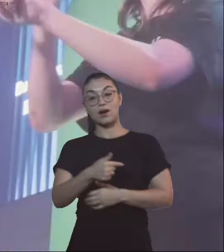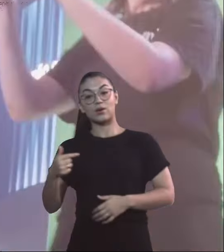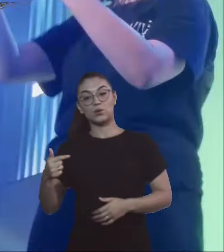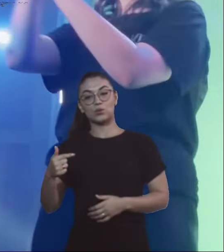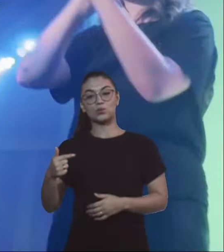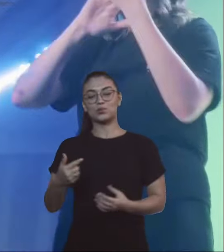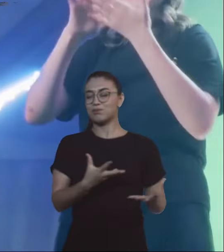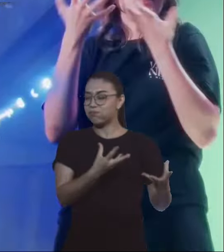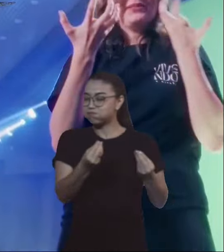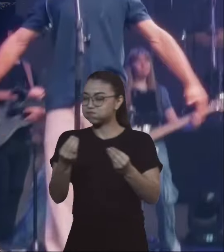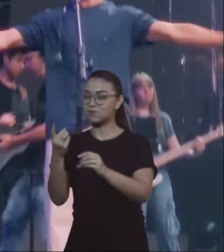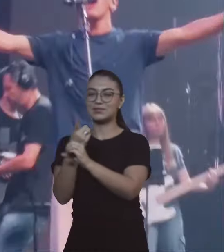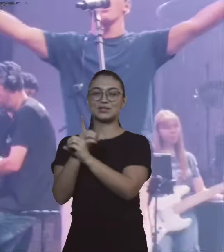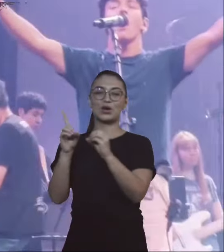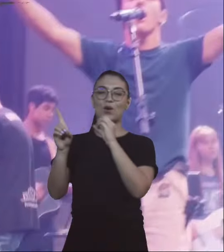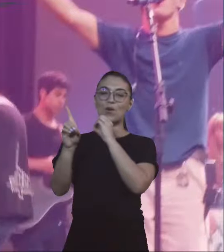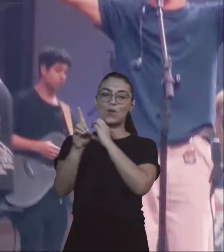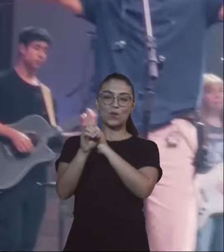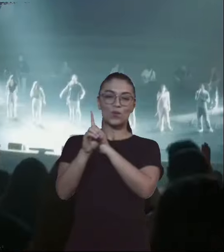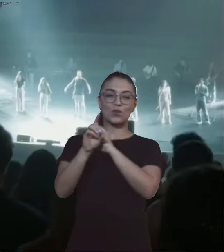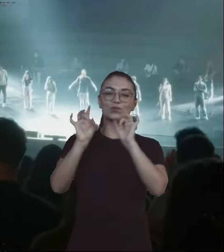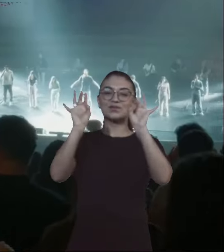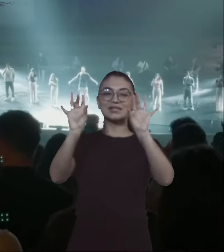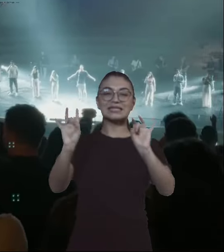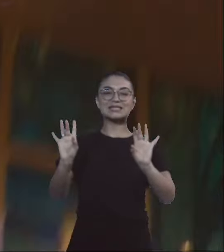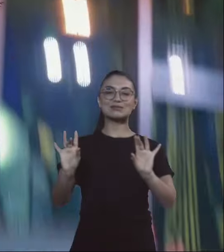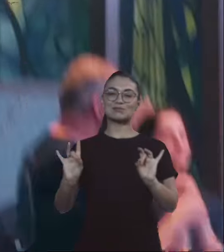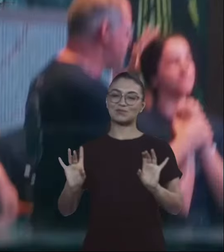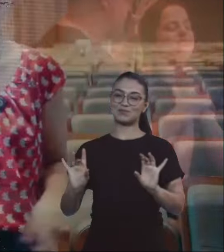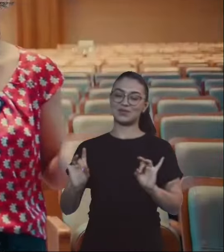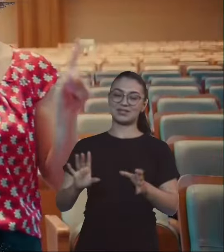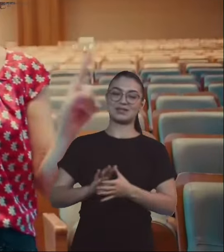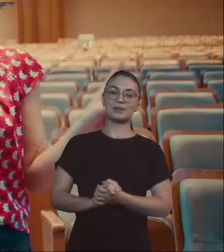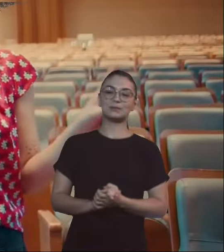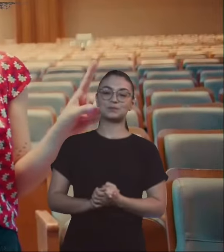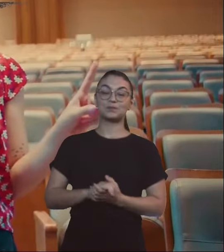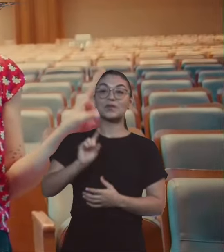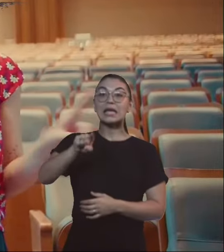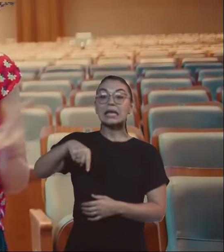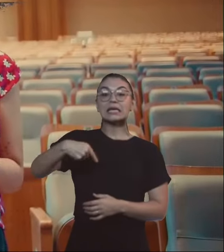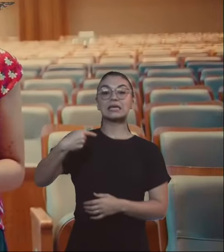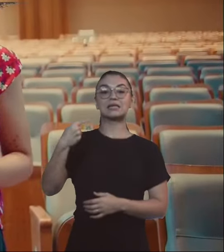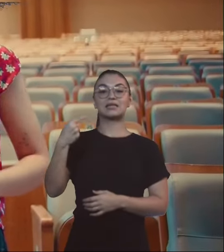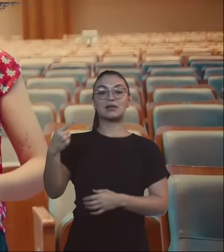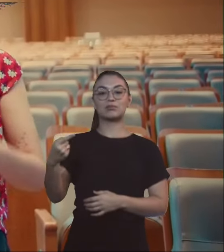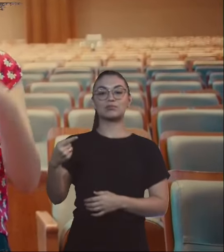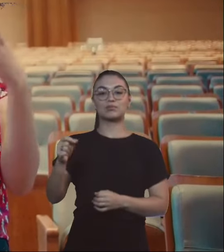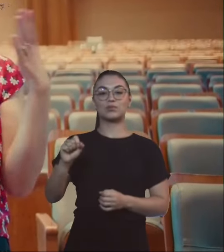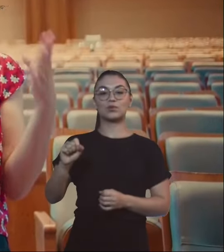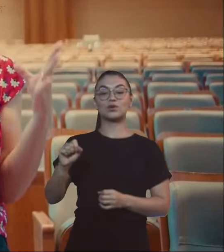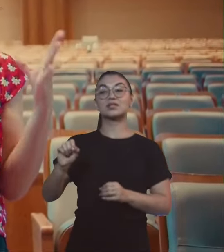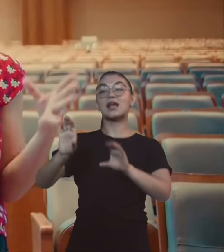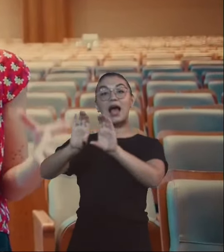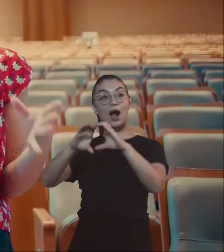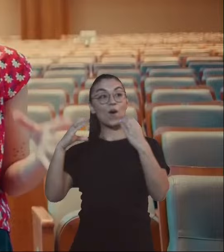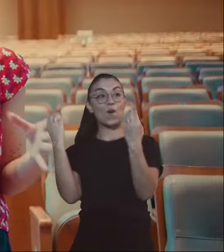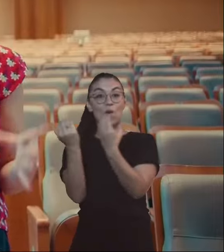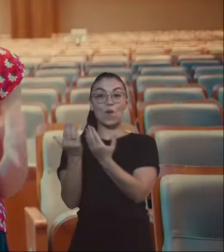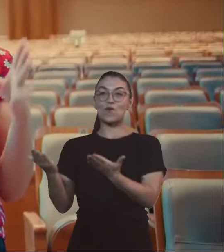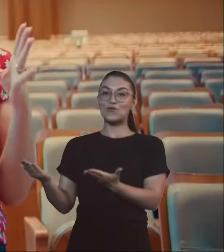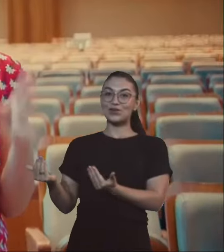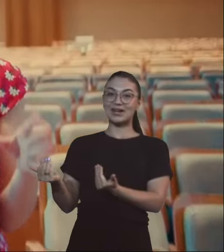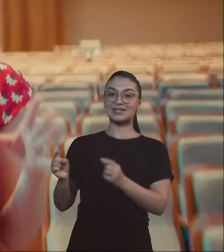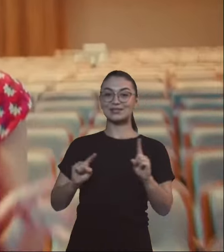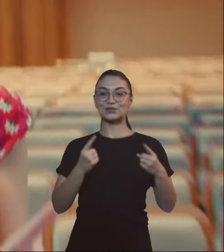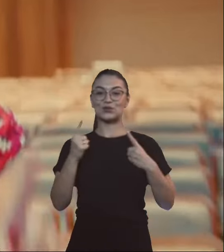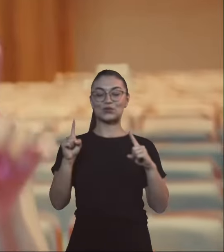de cultos, com todas as etárias representadas, gerando unidade. E logo depois da One Week, a gente já teve a nossa conferência de carnaval,